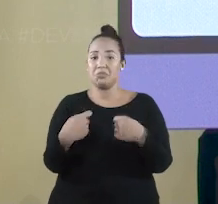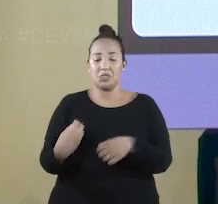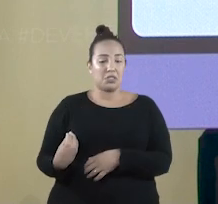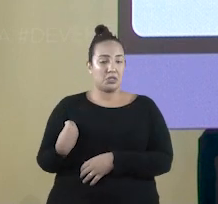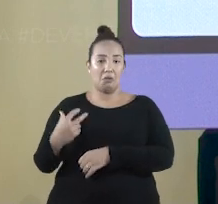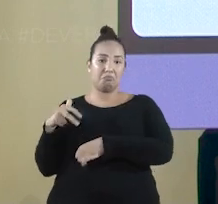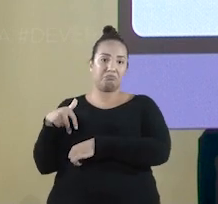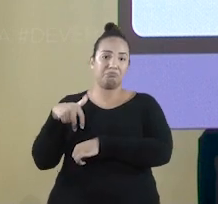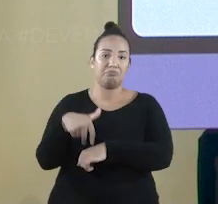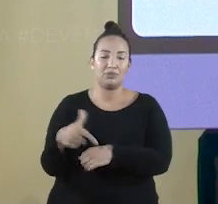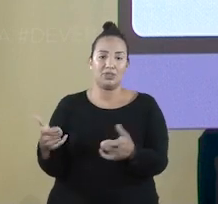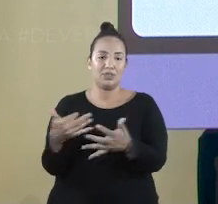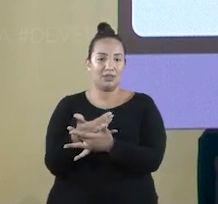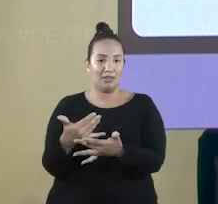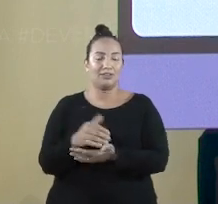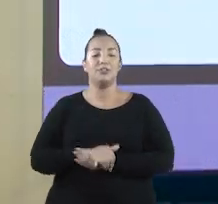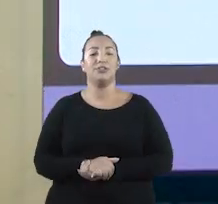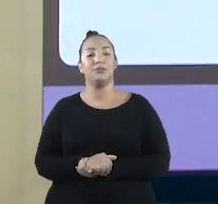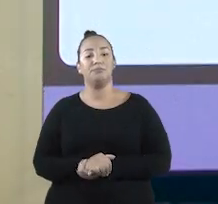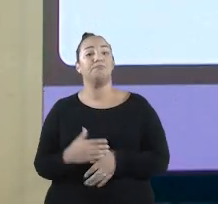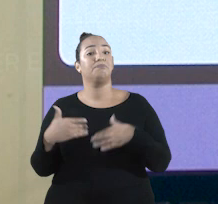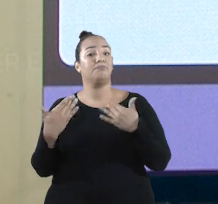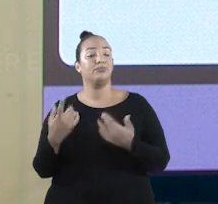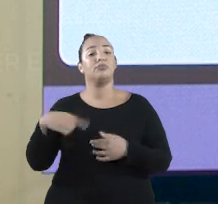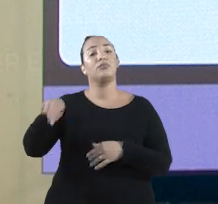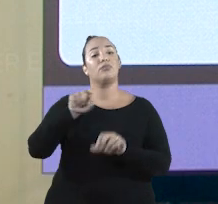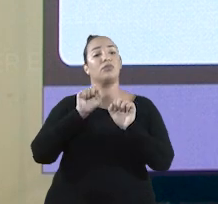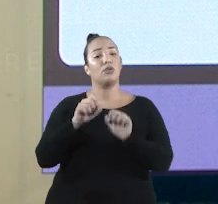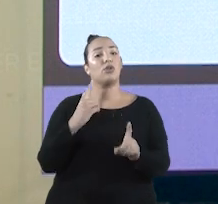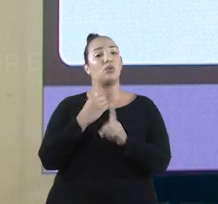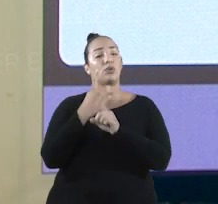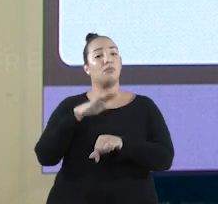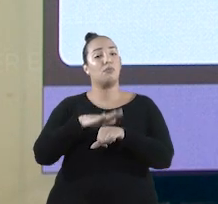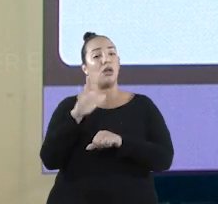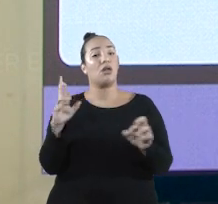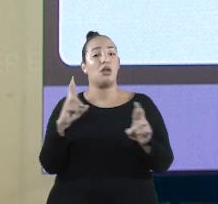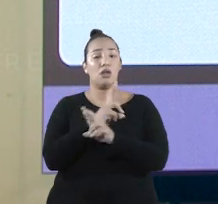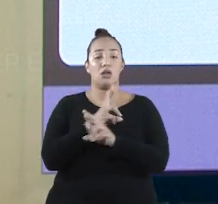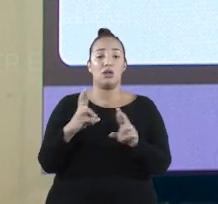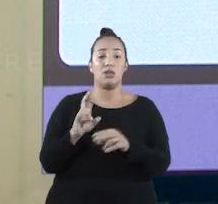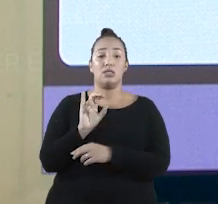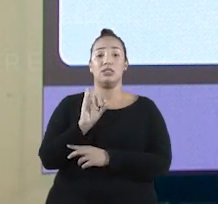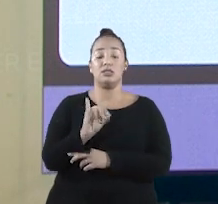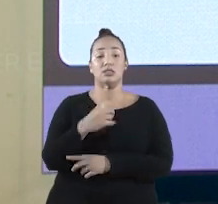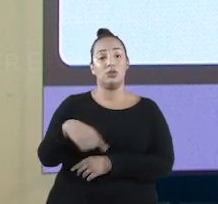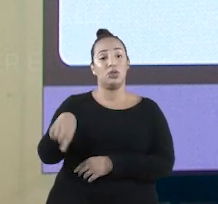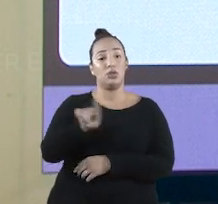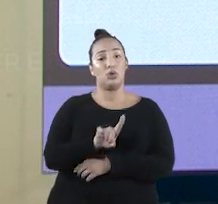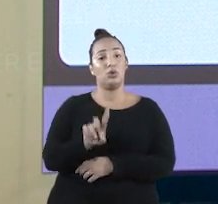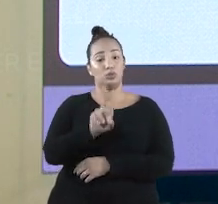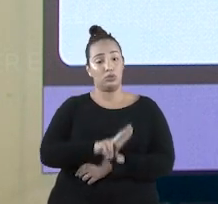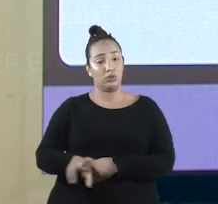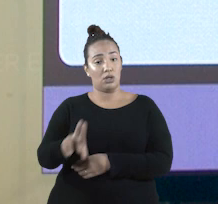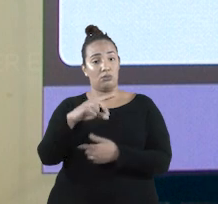pessoalmente até a cidade de São Mateus. Podemos encontrar mais relações métricas se